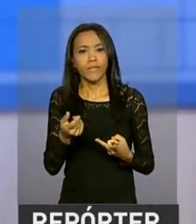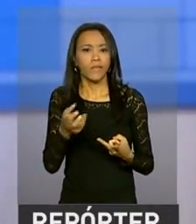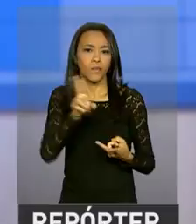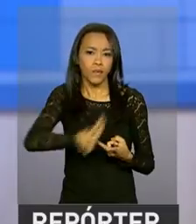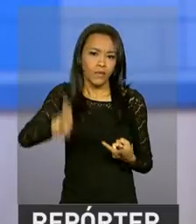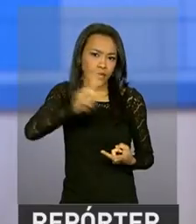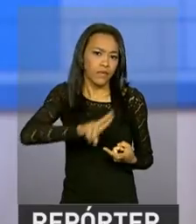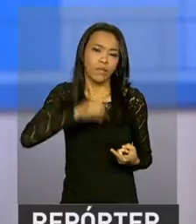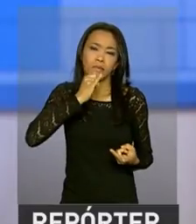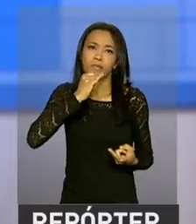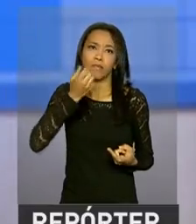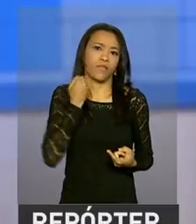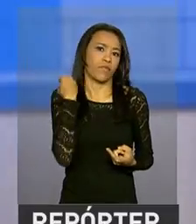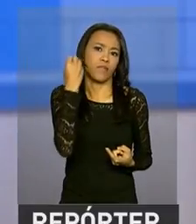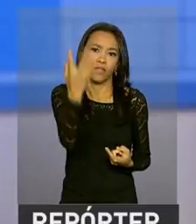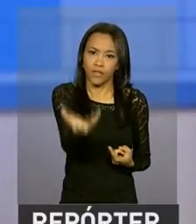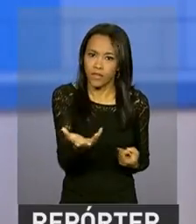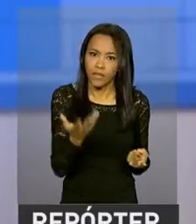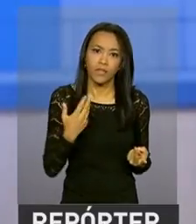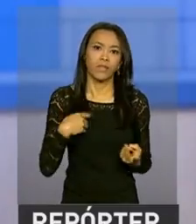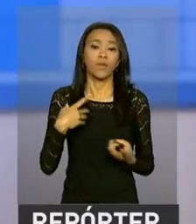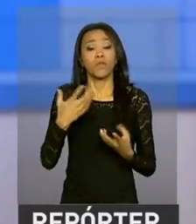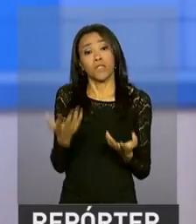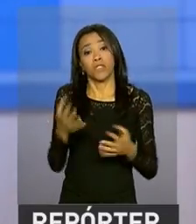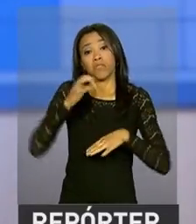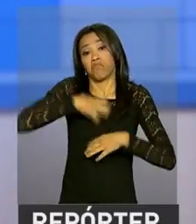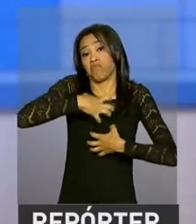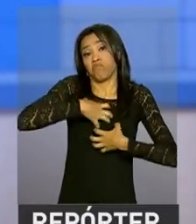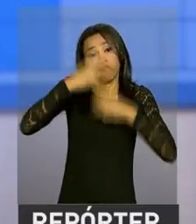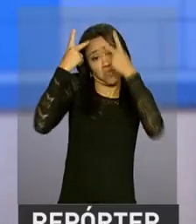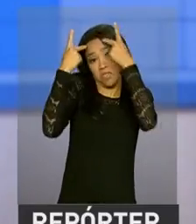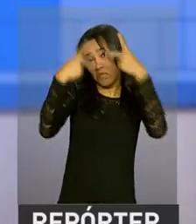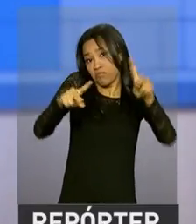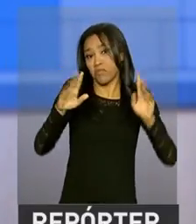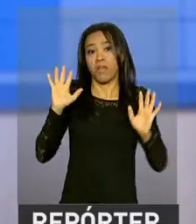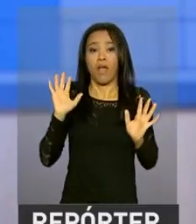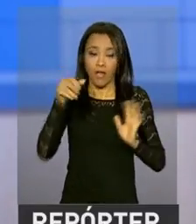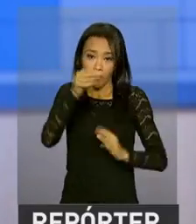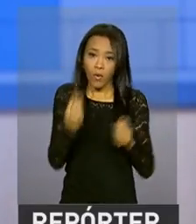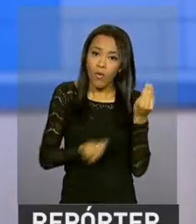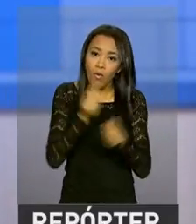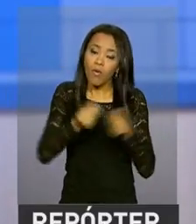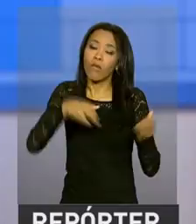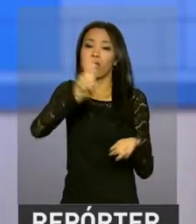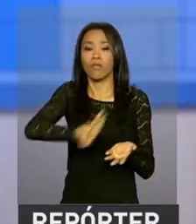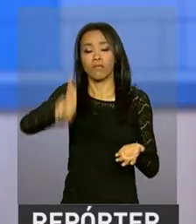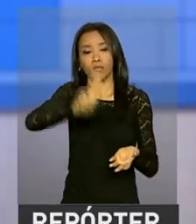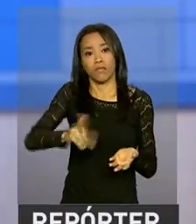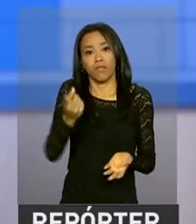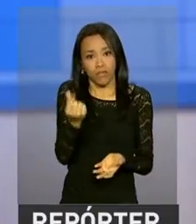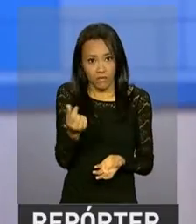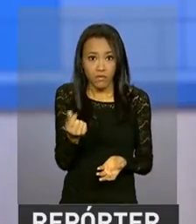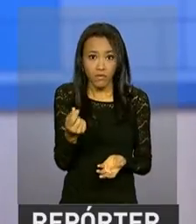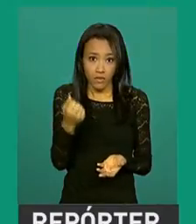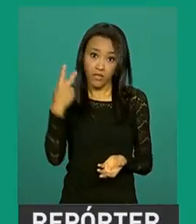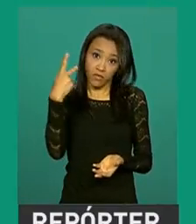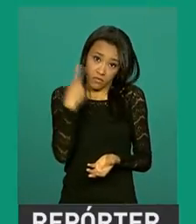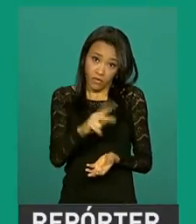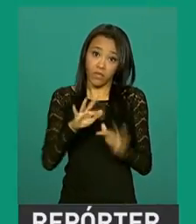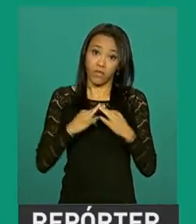o que a gente vem aplicando da maneira que você acha que d aplicar junto a você próprio ea sua